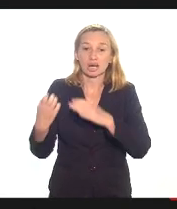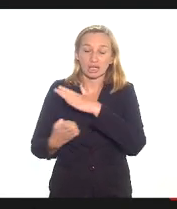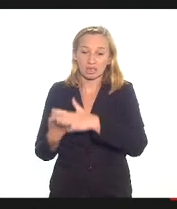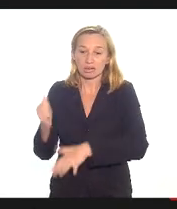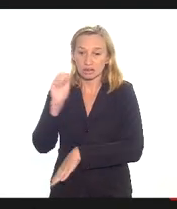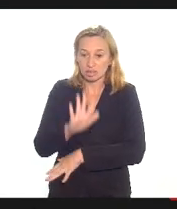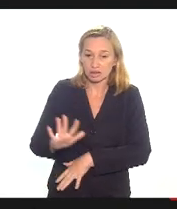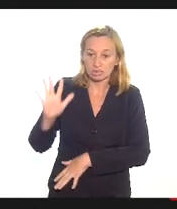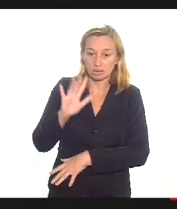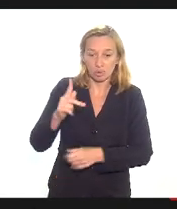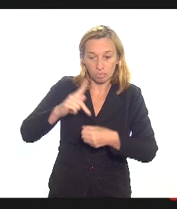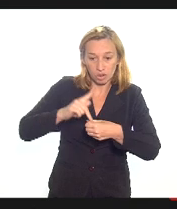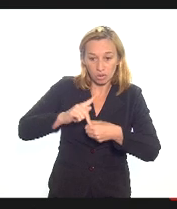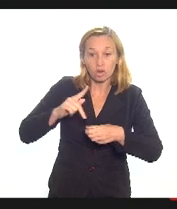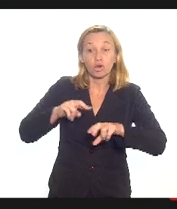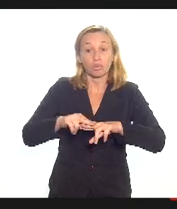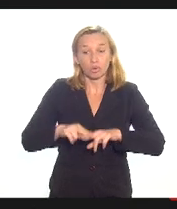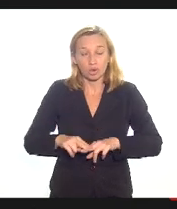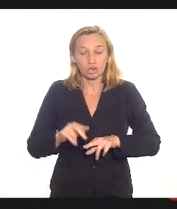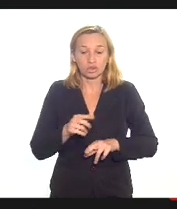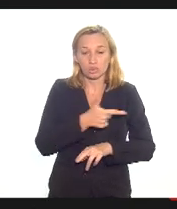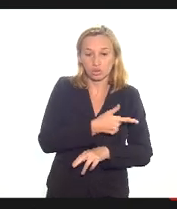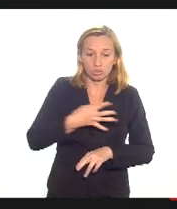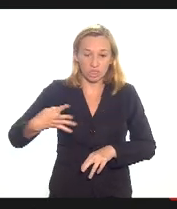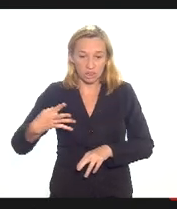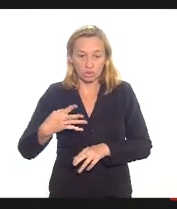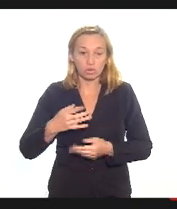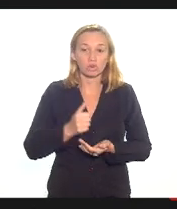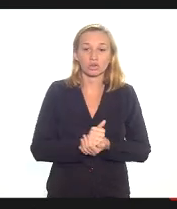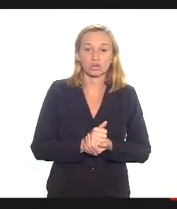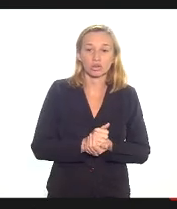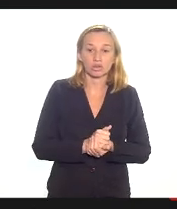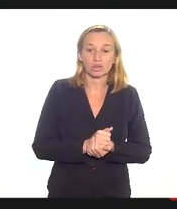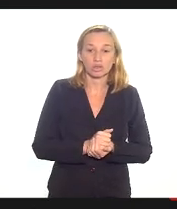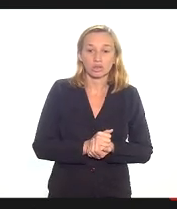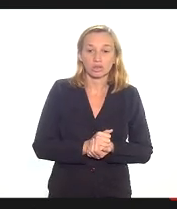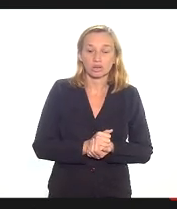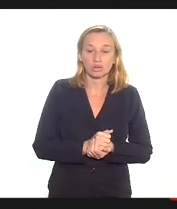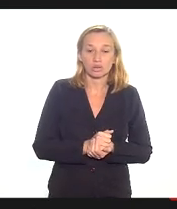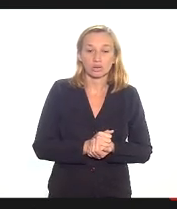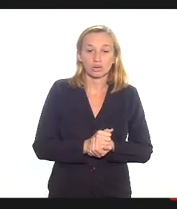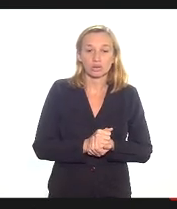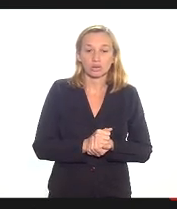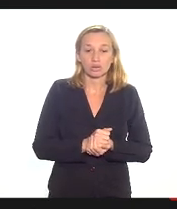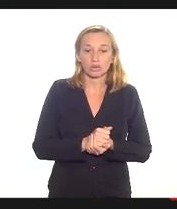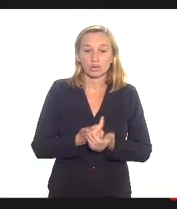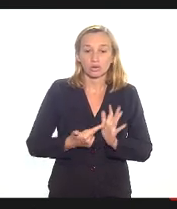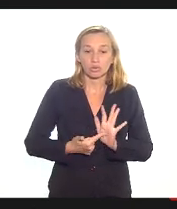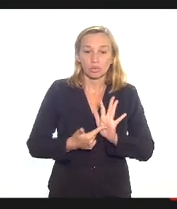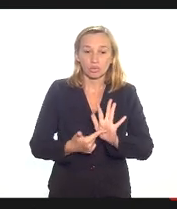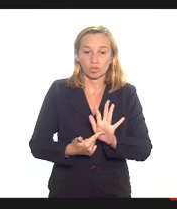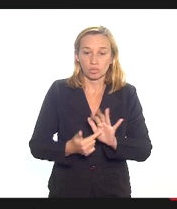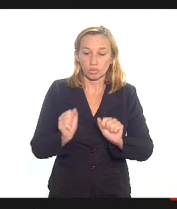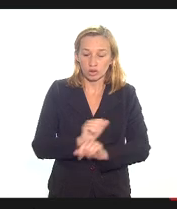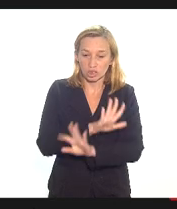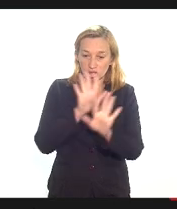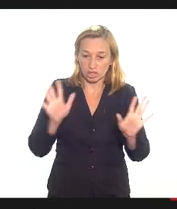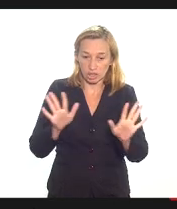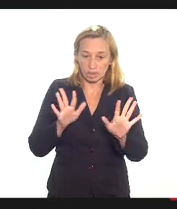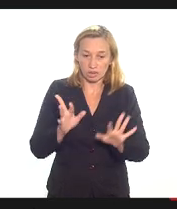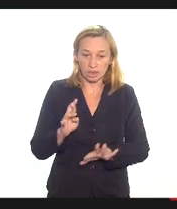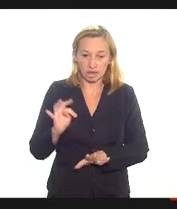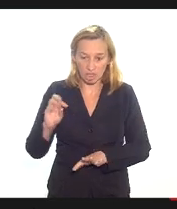nesse momento, o que a gente fez em 2014 foi dar uma uniformizada nos critérios de